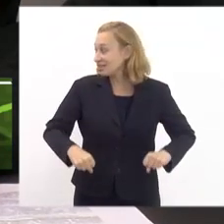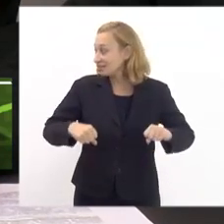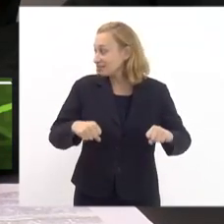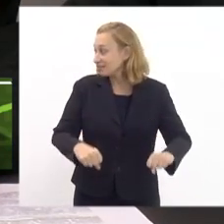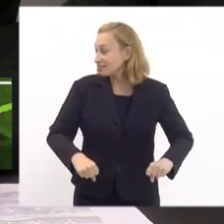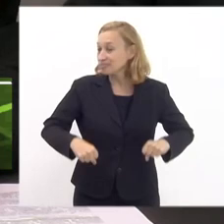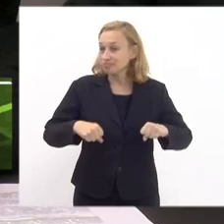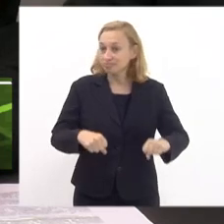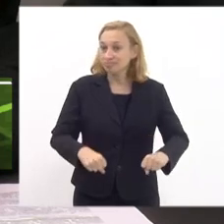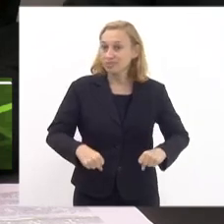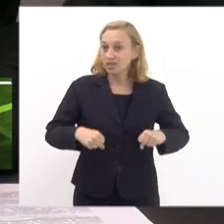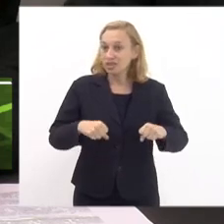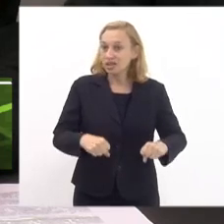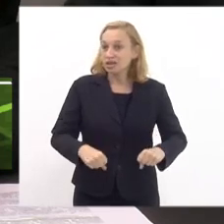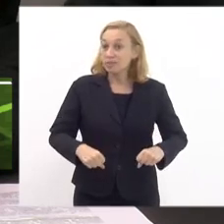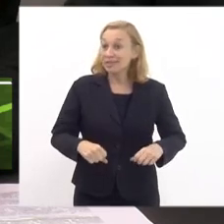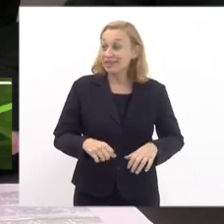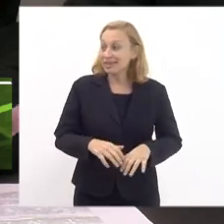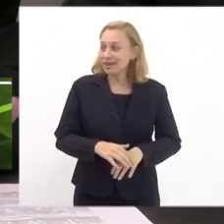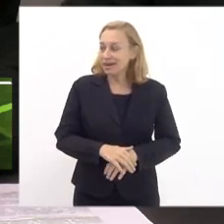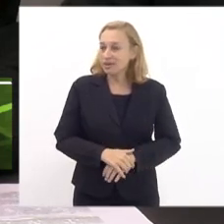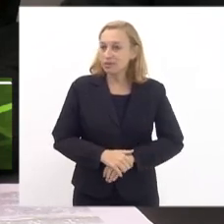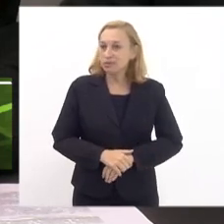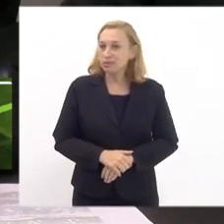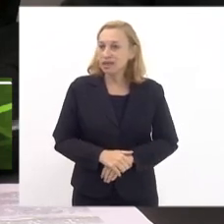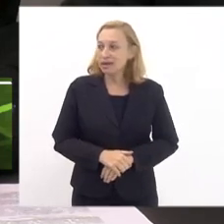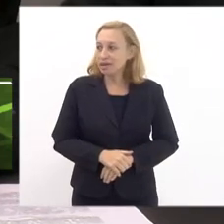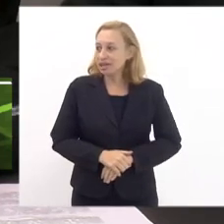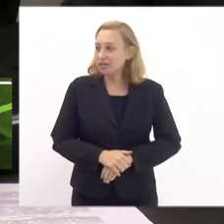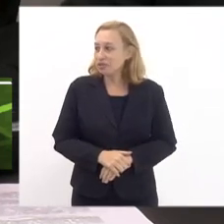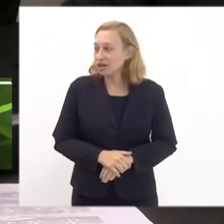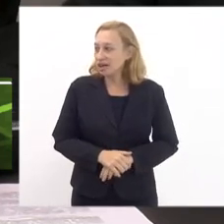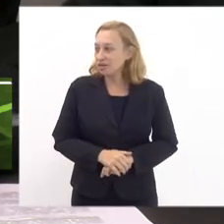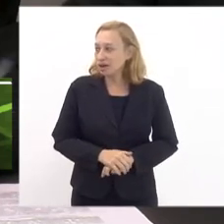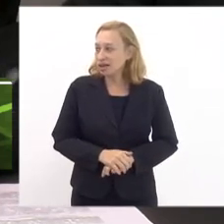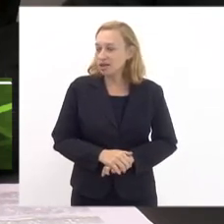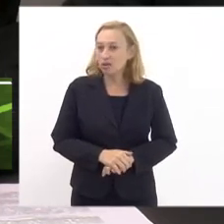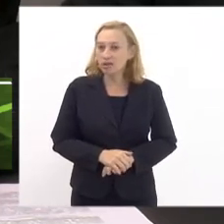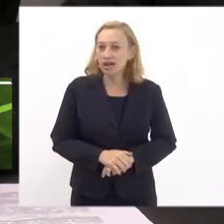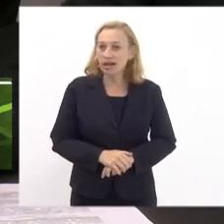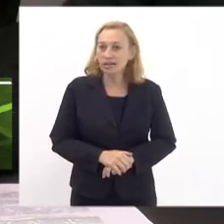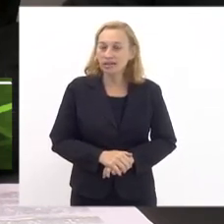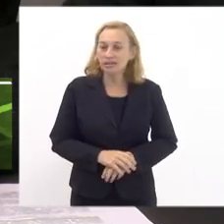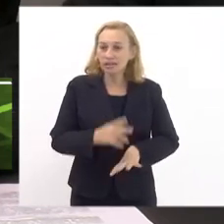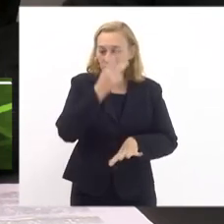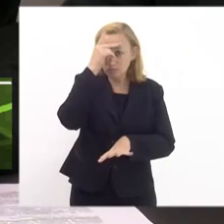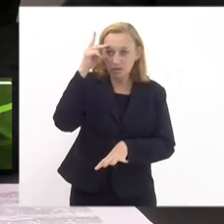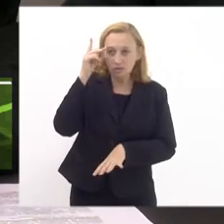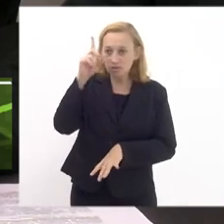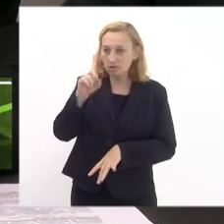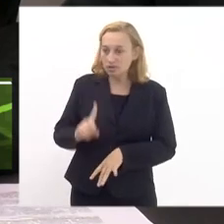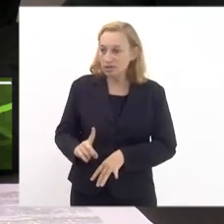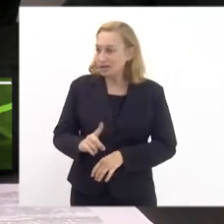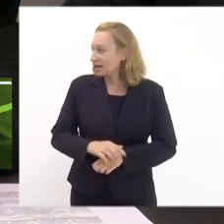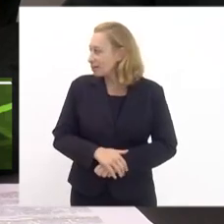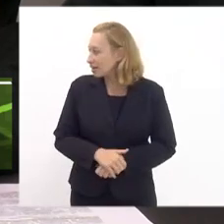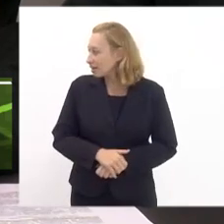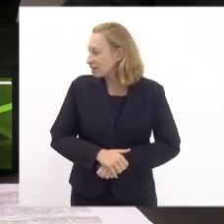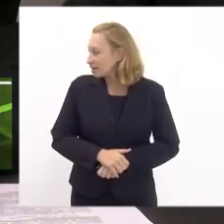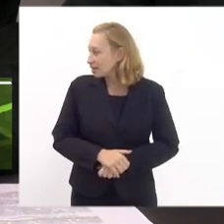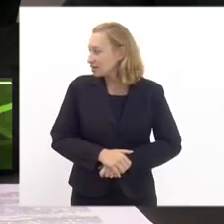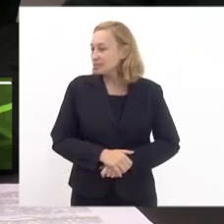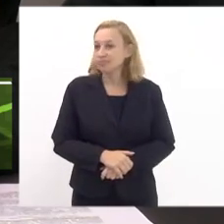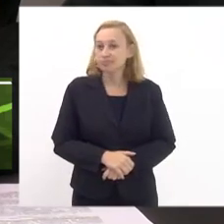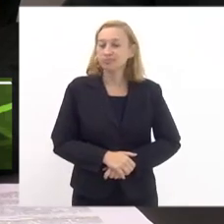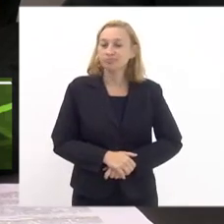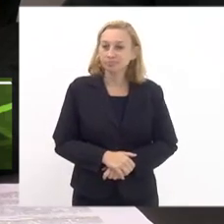sangue, você passa a ter o direito de parar nas vagas das pessoas com deficiência. Primeiro a parar na